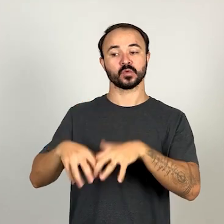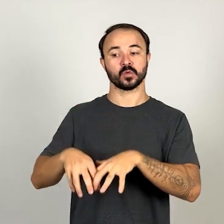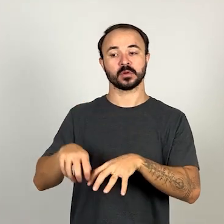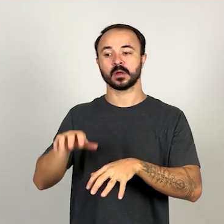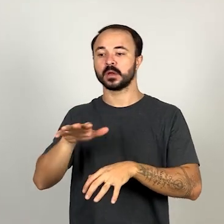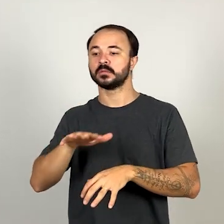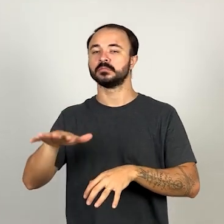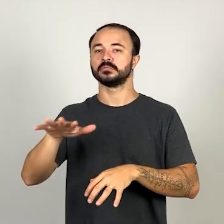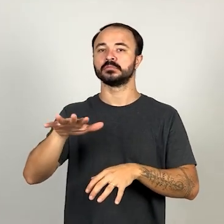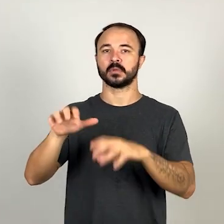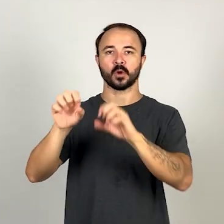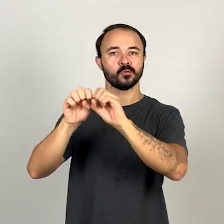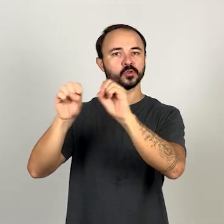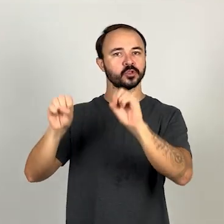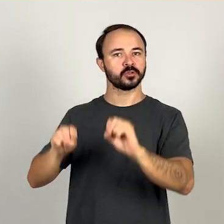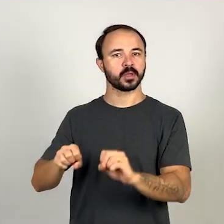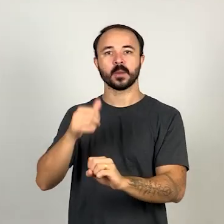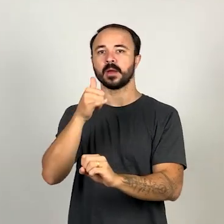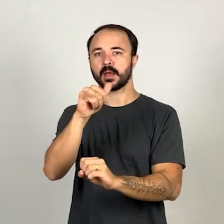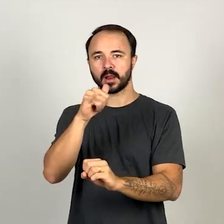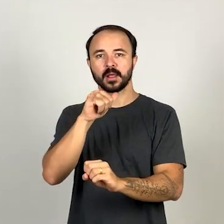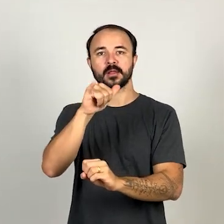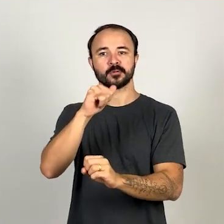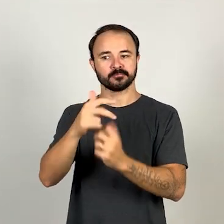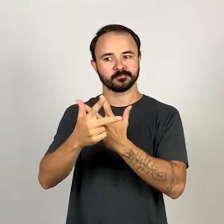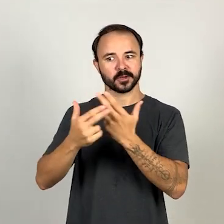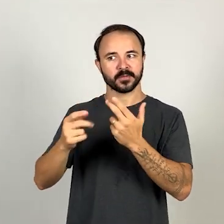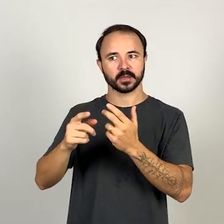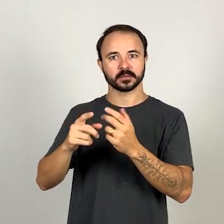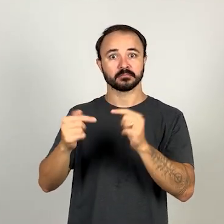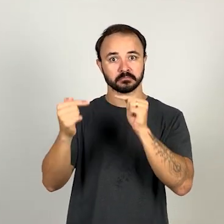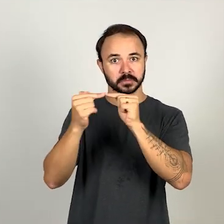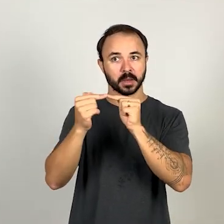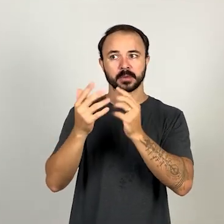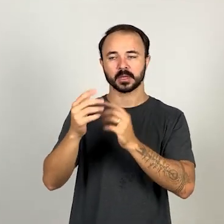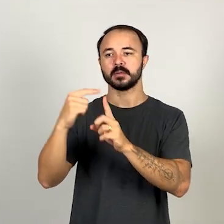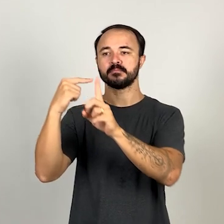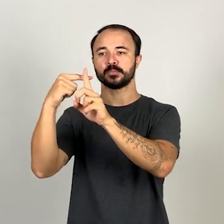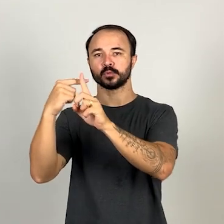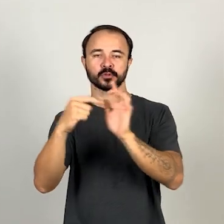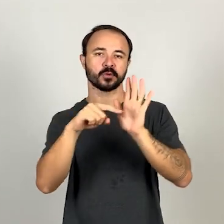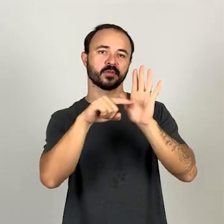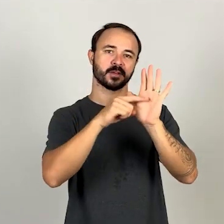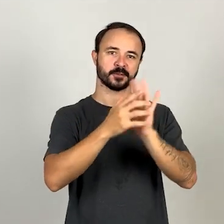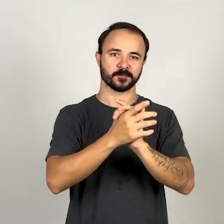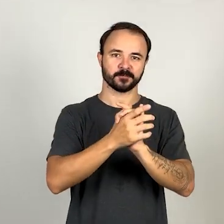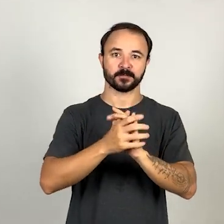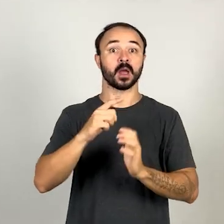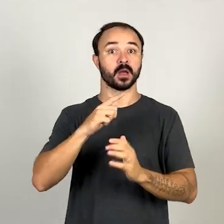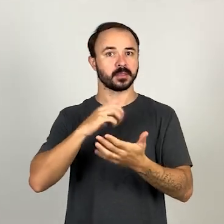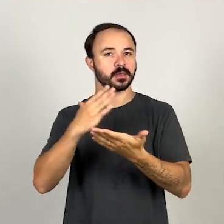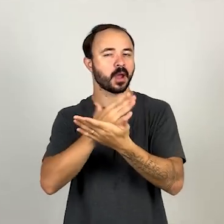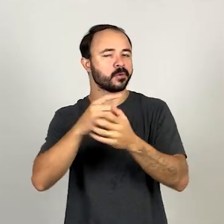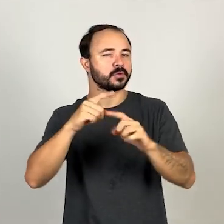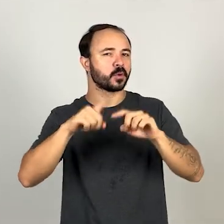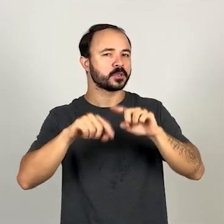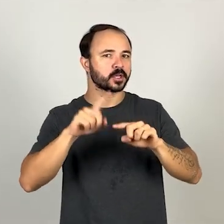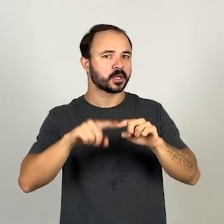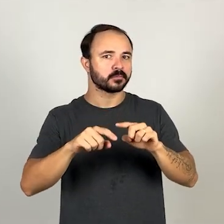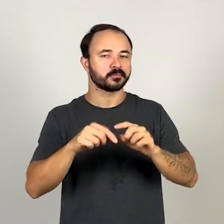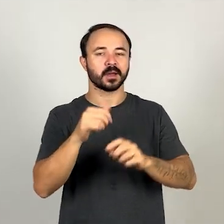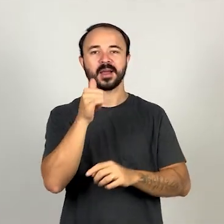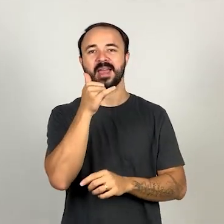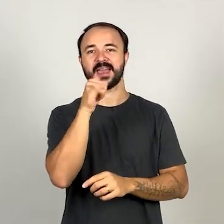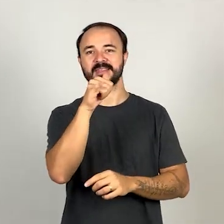dos circuitos, que é a formação de corrente elétrica, e ela é mais fácil em materiais que são bons condutores de